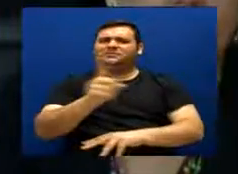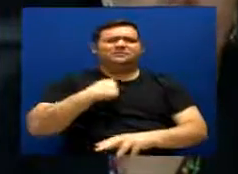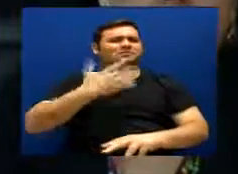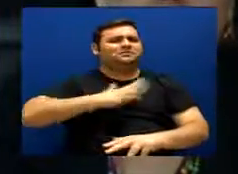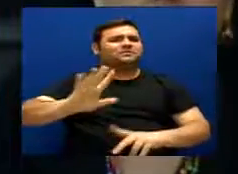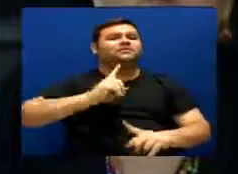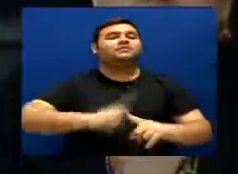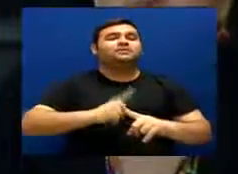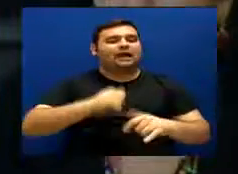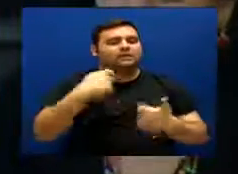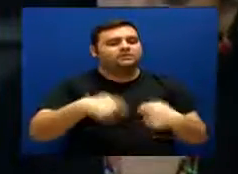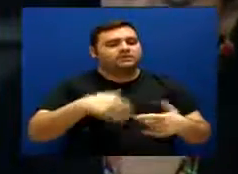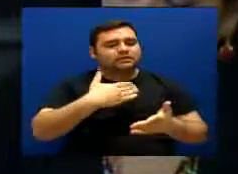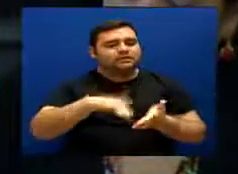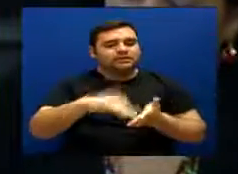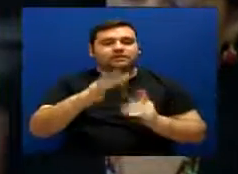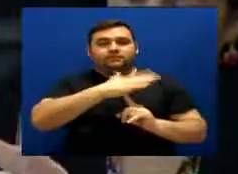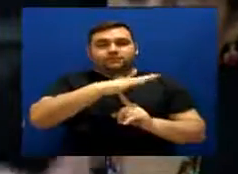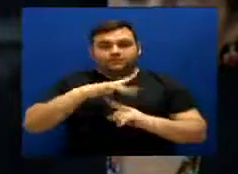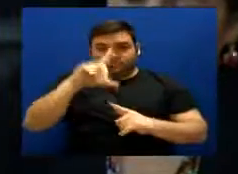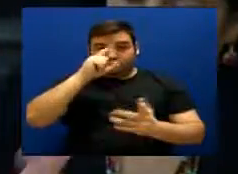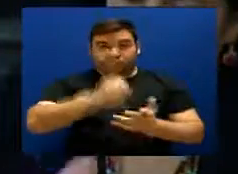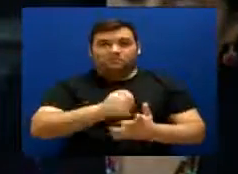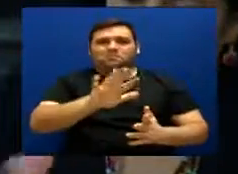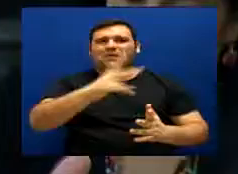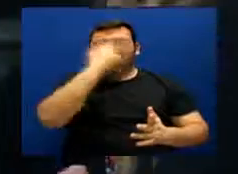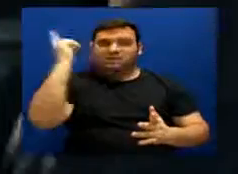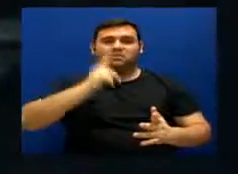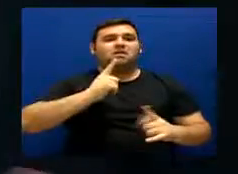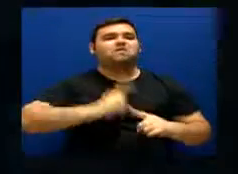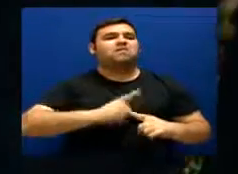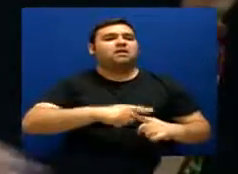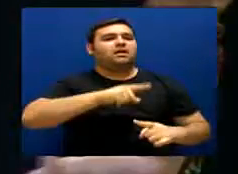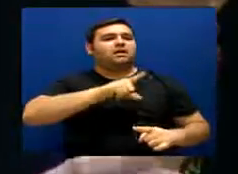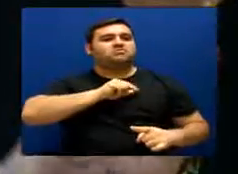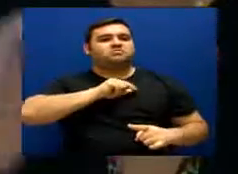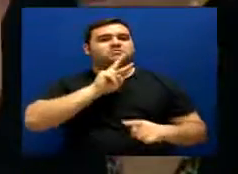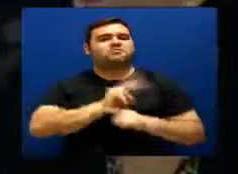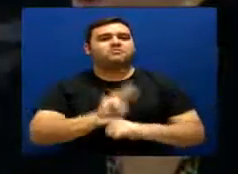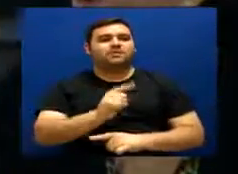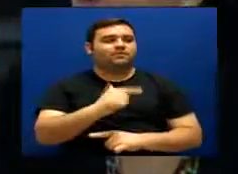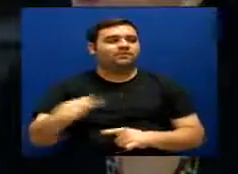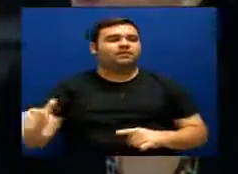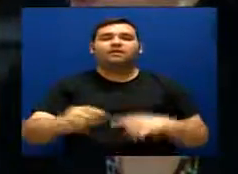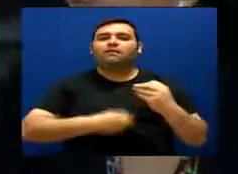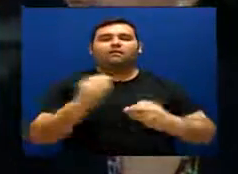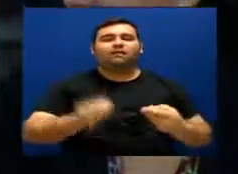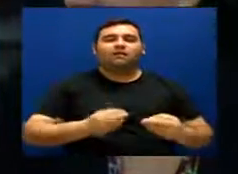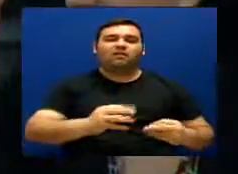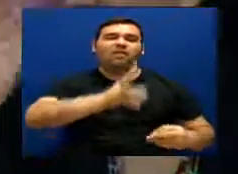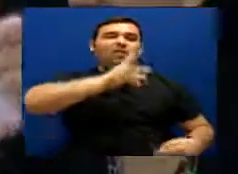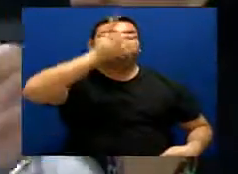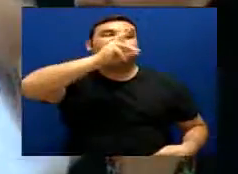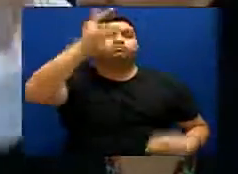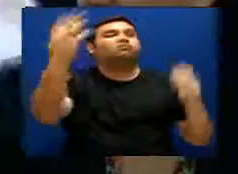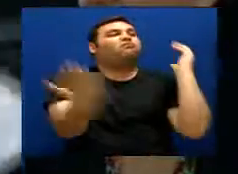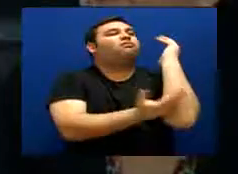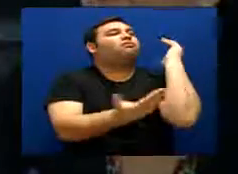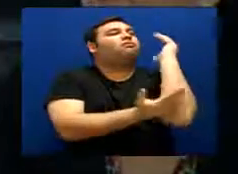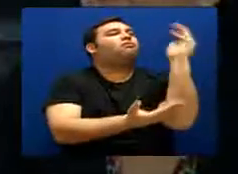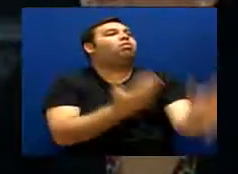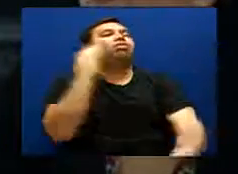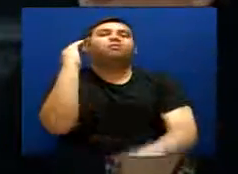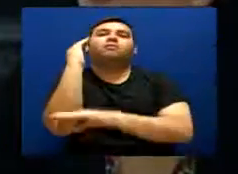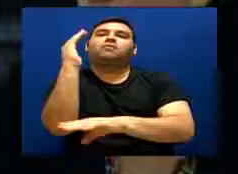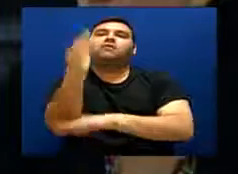Exatamente, Secretaria de Meio Ambiente que decide. Agora, as pessoas, por falta de fiscalização, cortam da maneira. Eu acho que assim, ter um